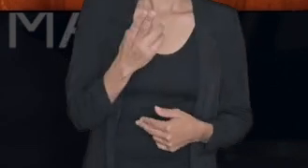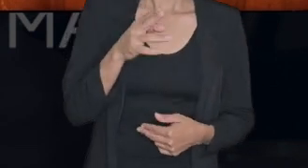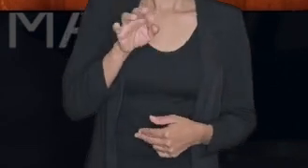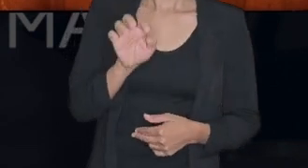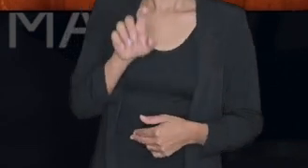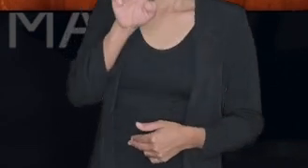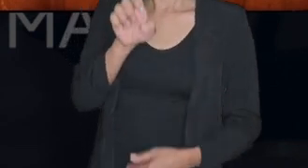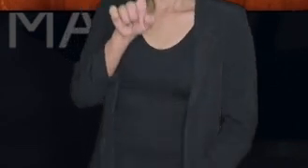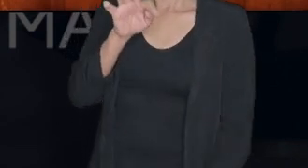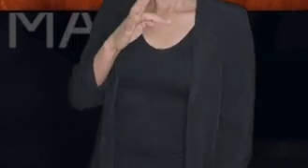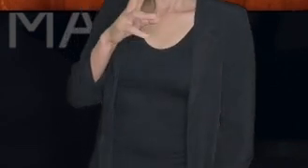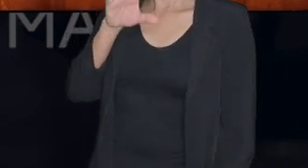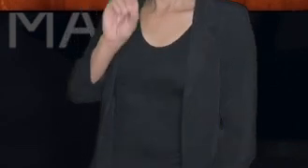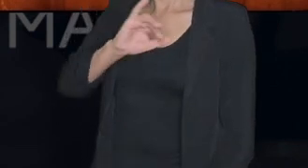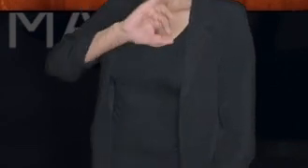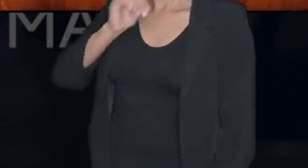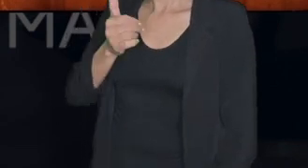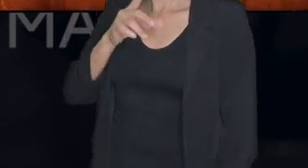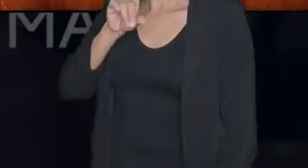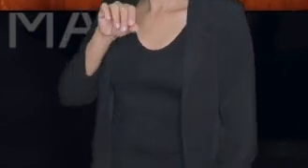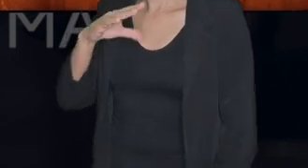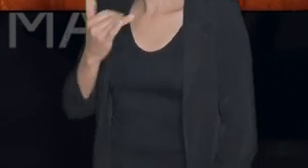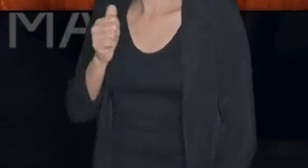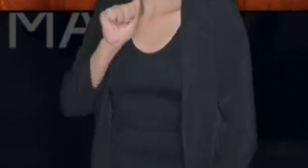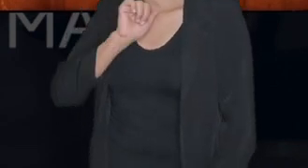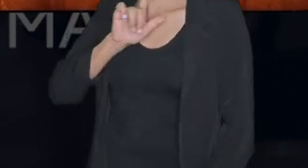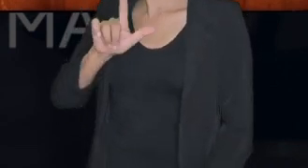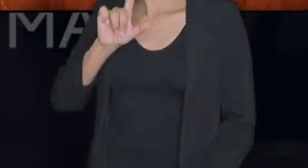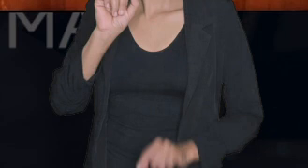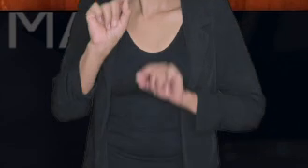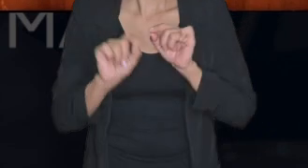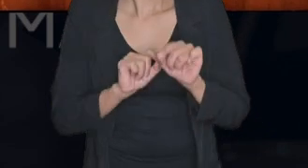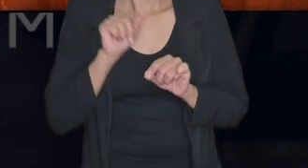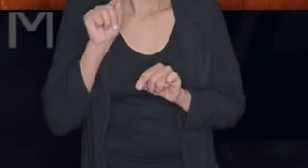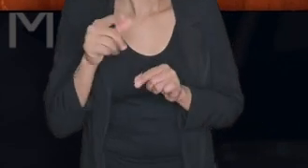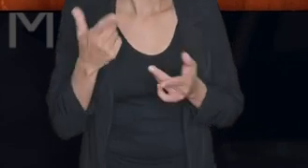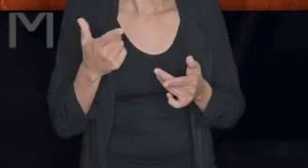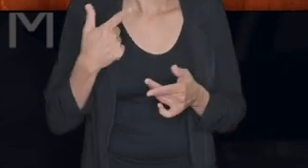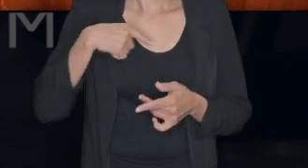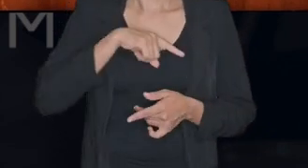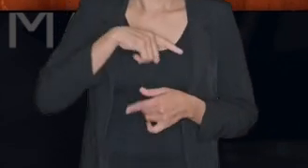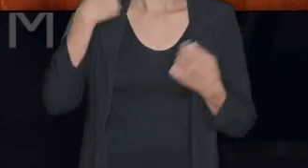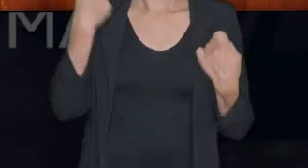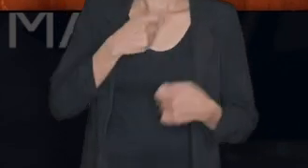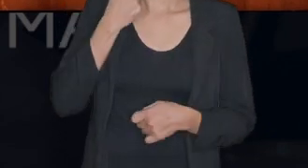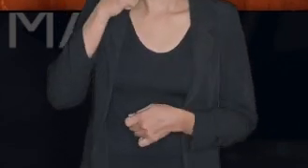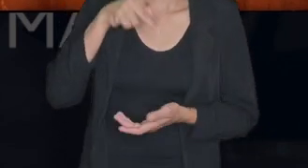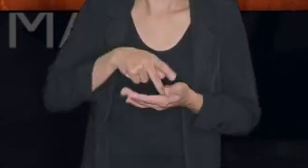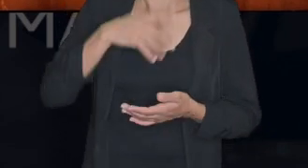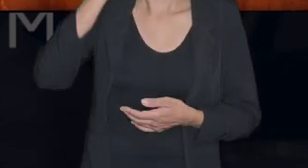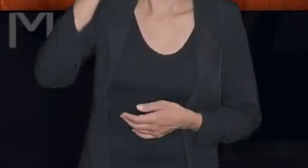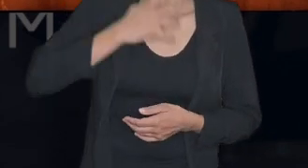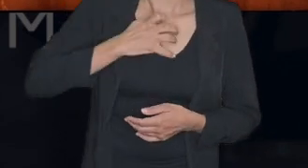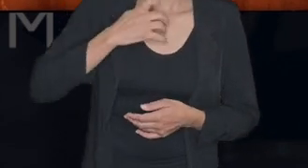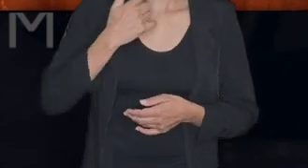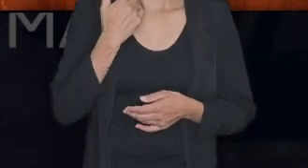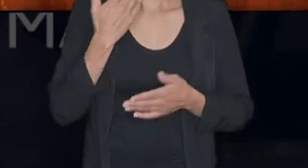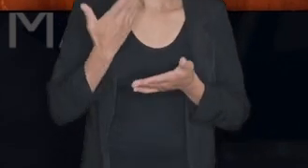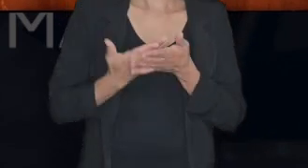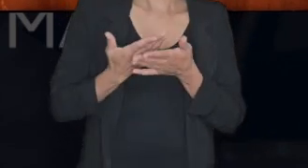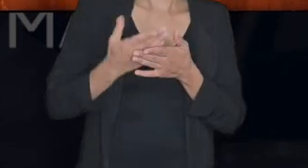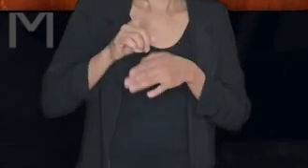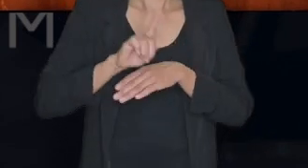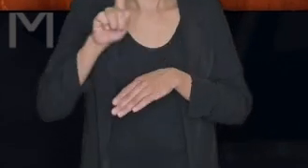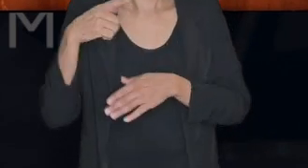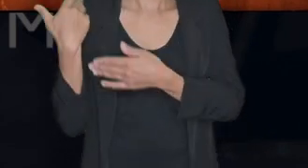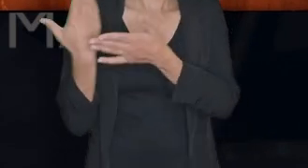no extrajudicial, sejamos francos, durante a academia, a gente não estuda. Quem são esses profissionais